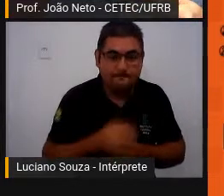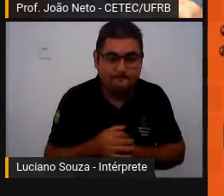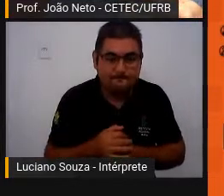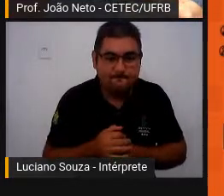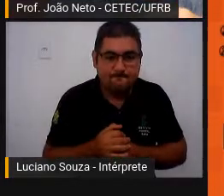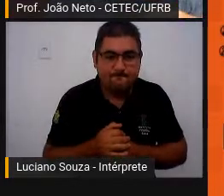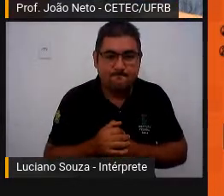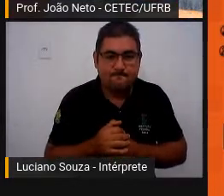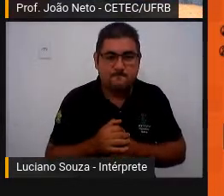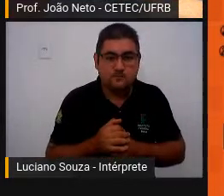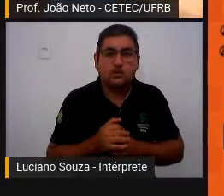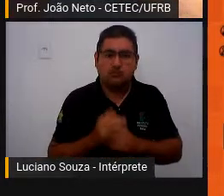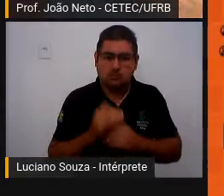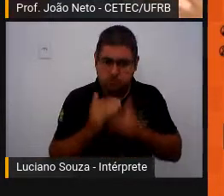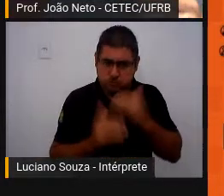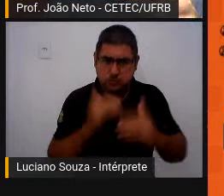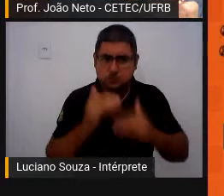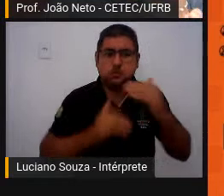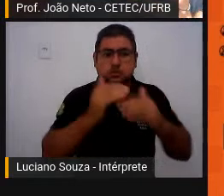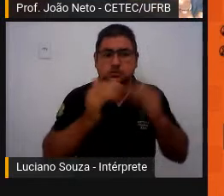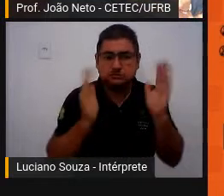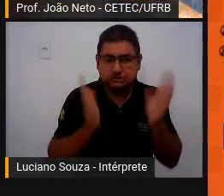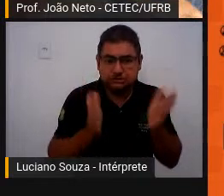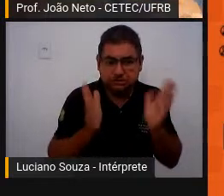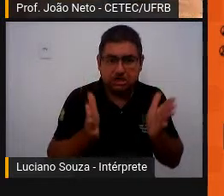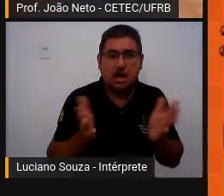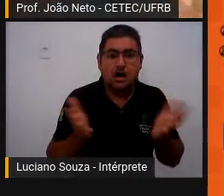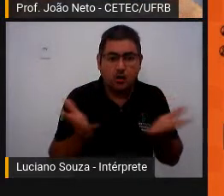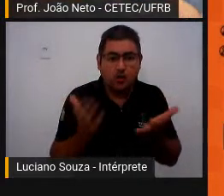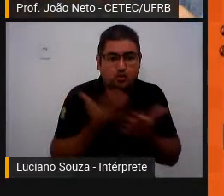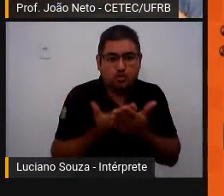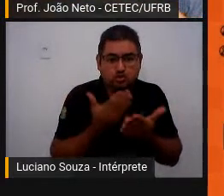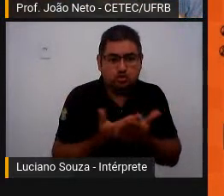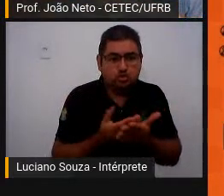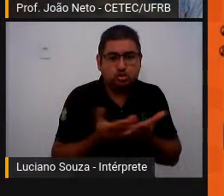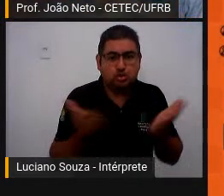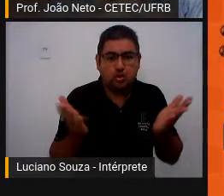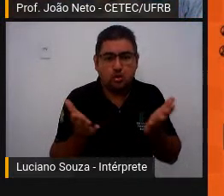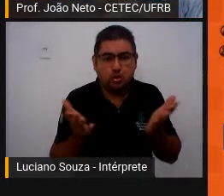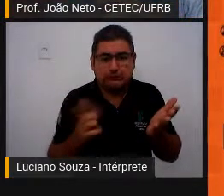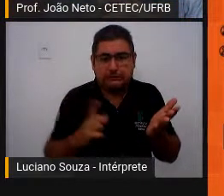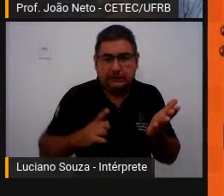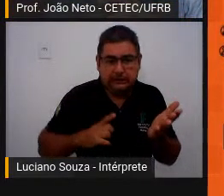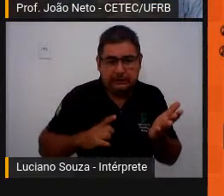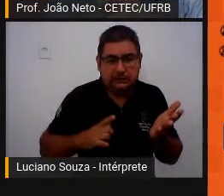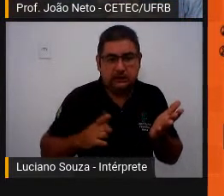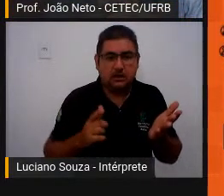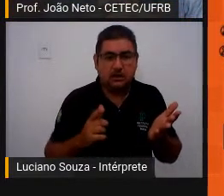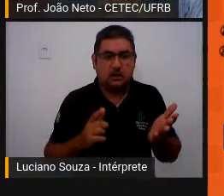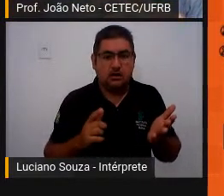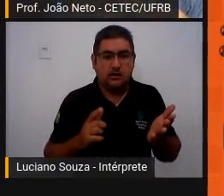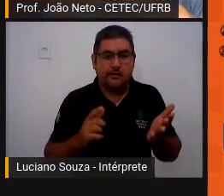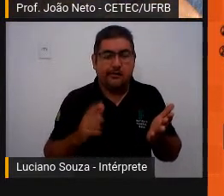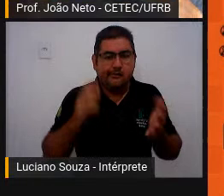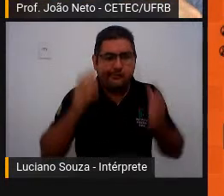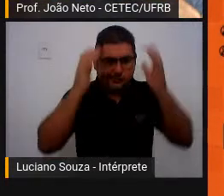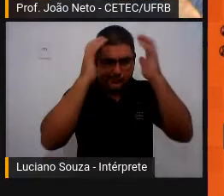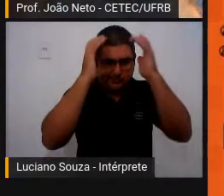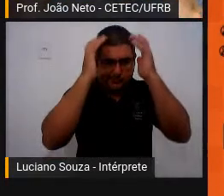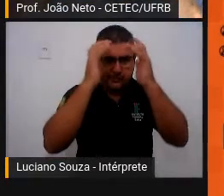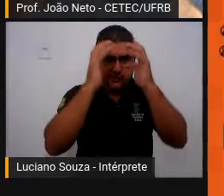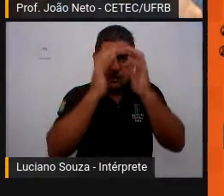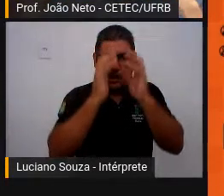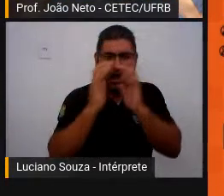Passo bem avançado essas a inter que chama de interfaces é baseado no cérebro